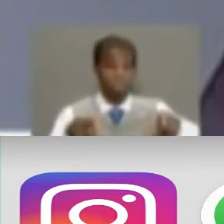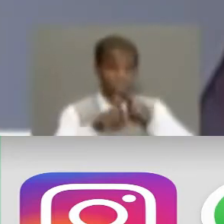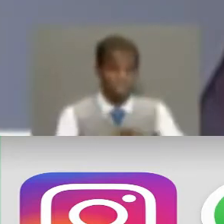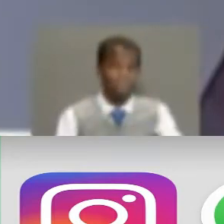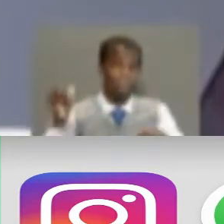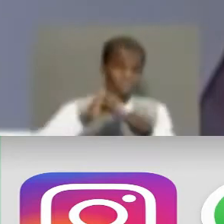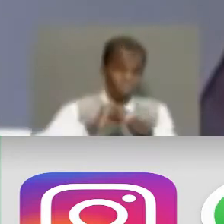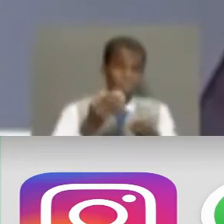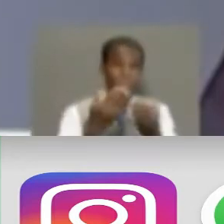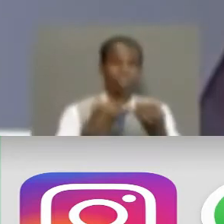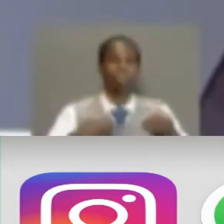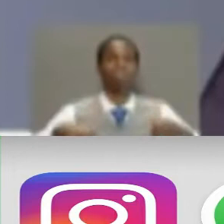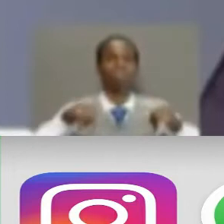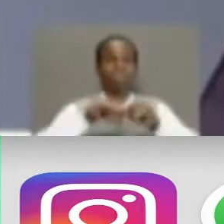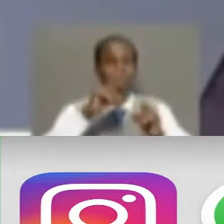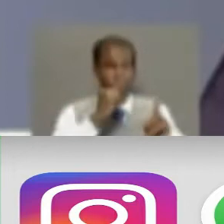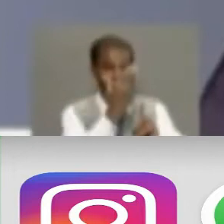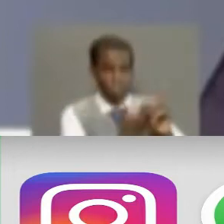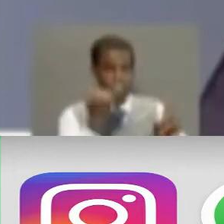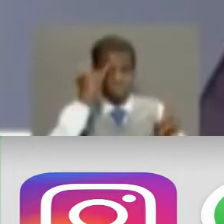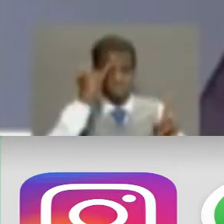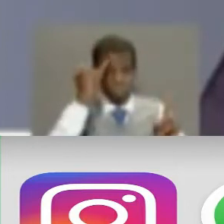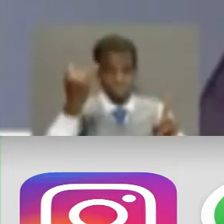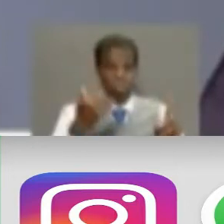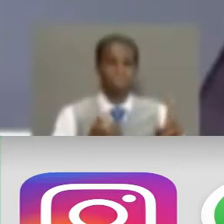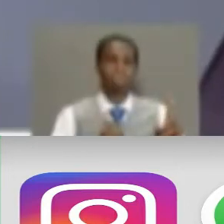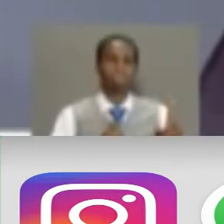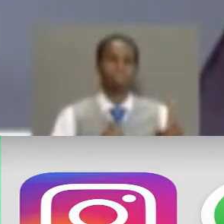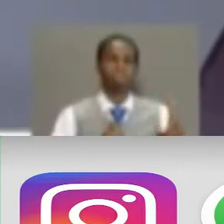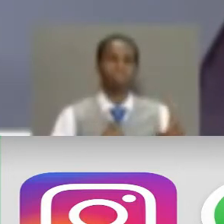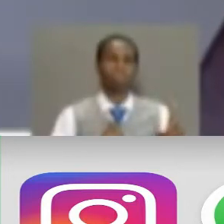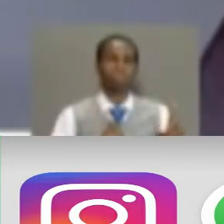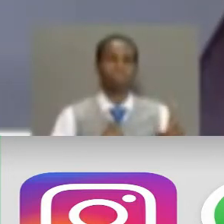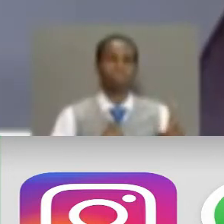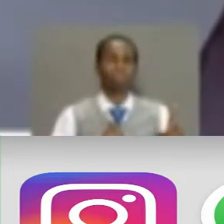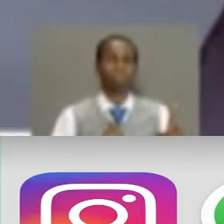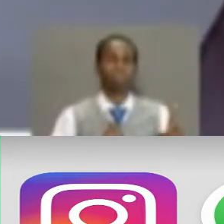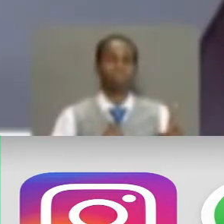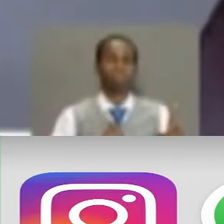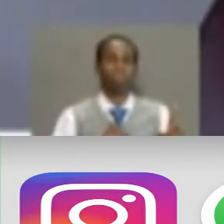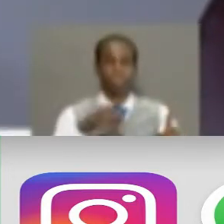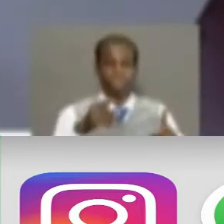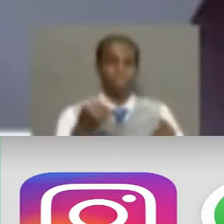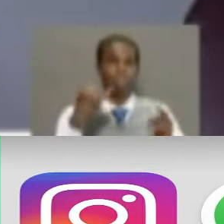essencial eu penso que houve aqui, se quisermos ser moderados, um excesso de zelo na apreciação